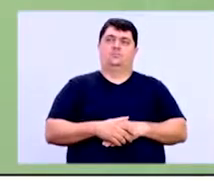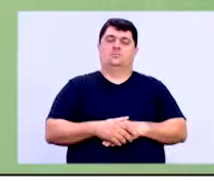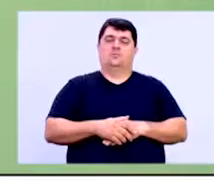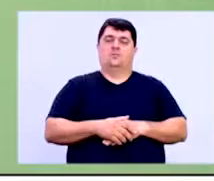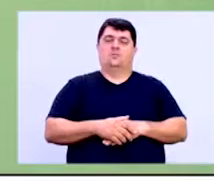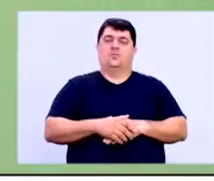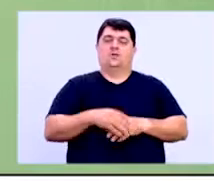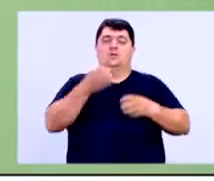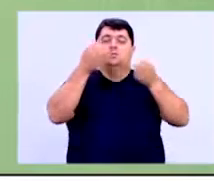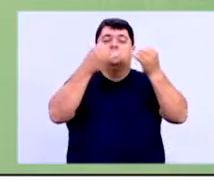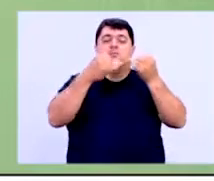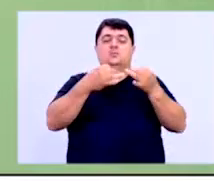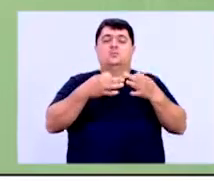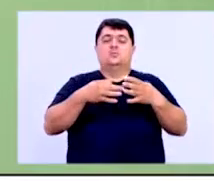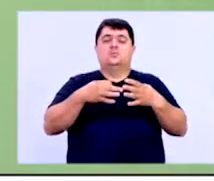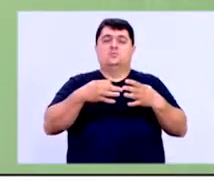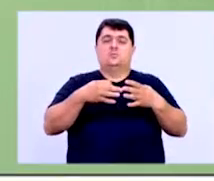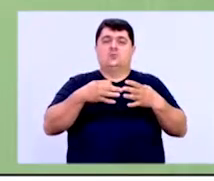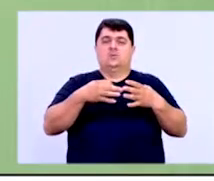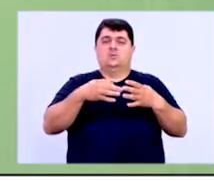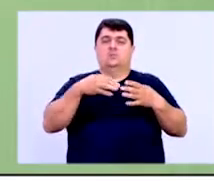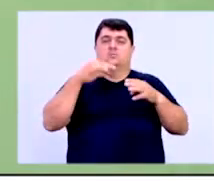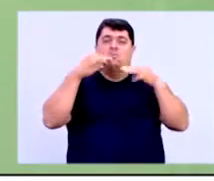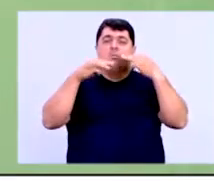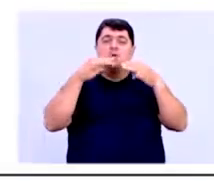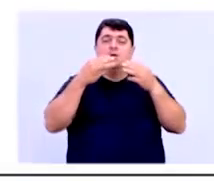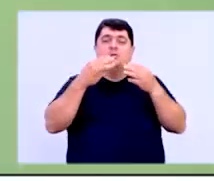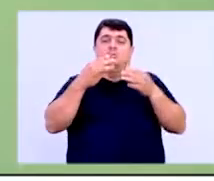Defina o método baseado nos custos.